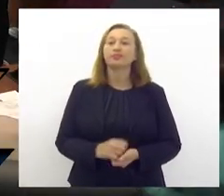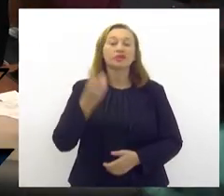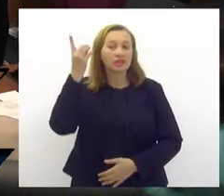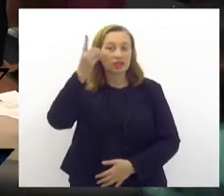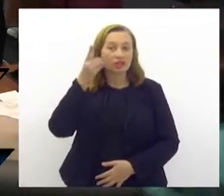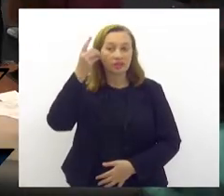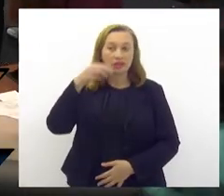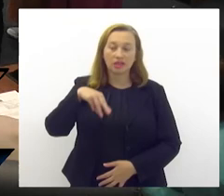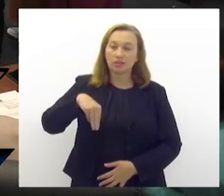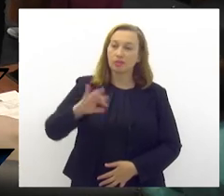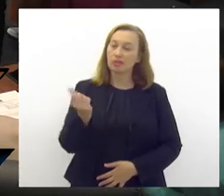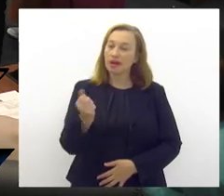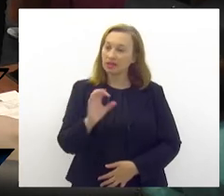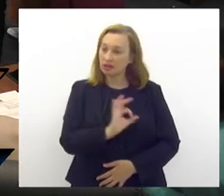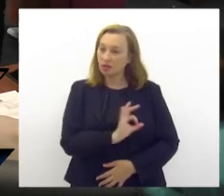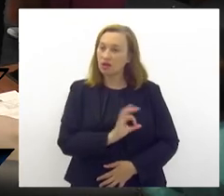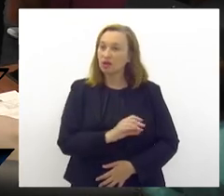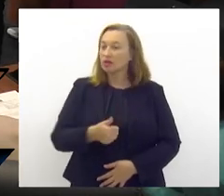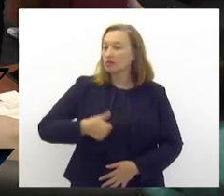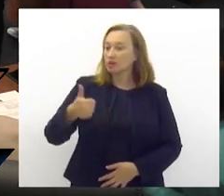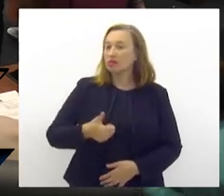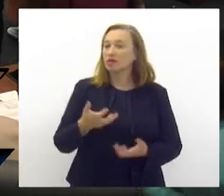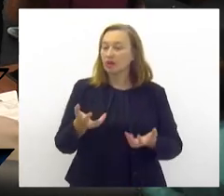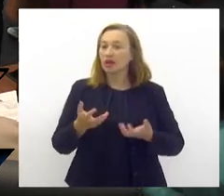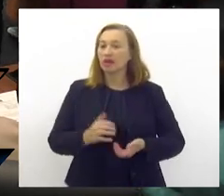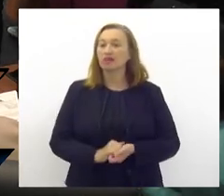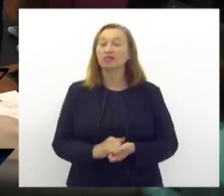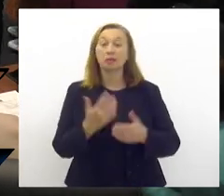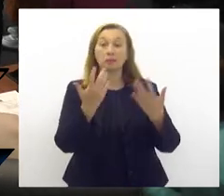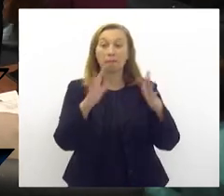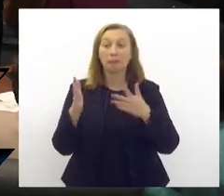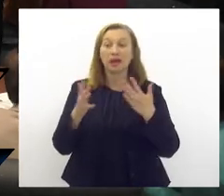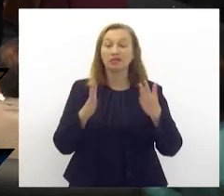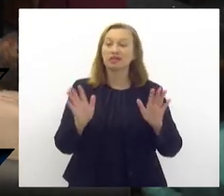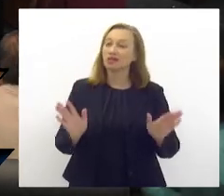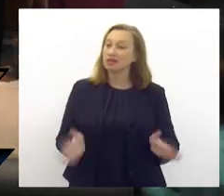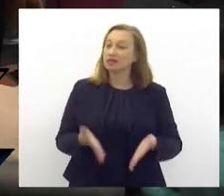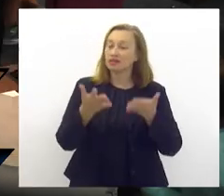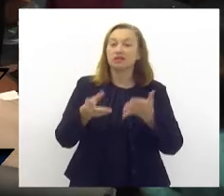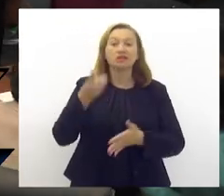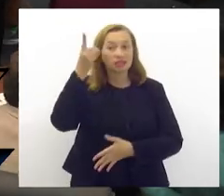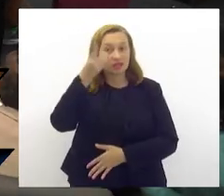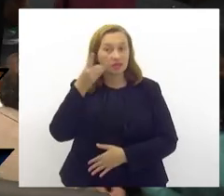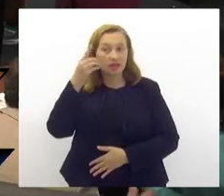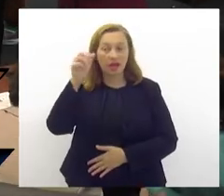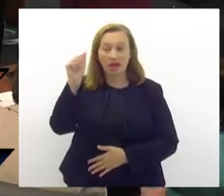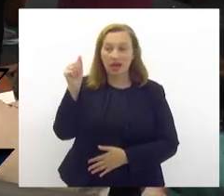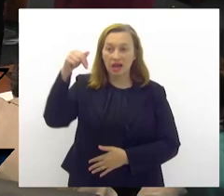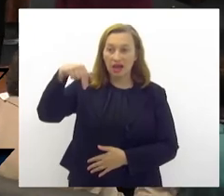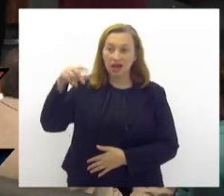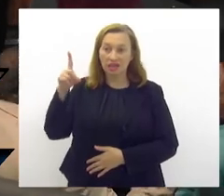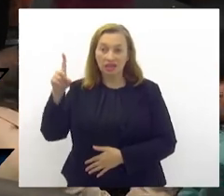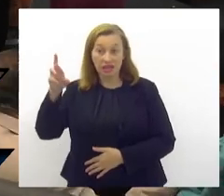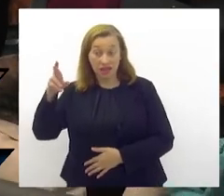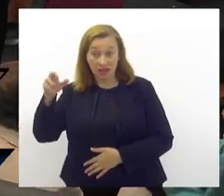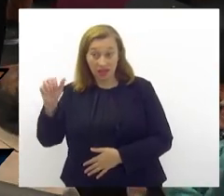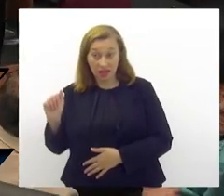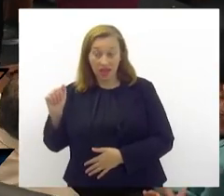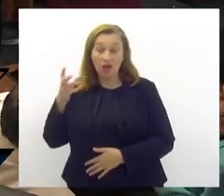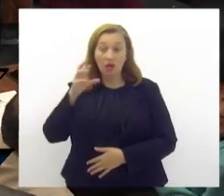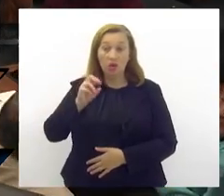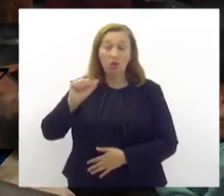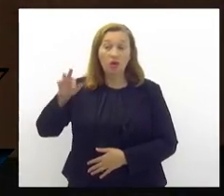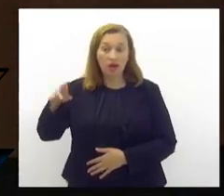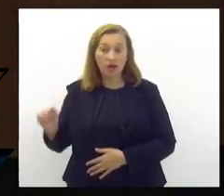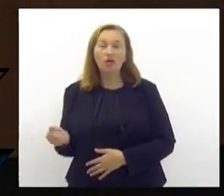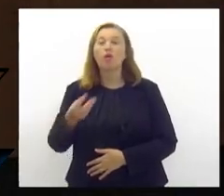Deputada Marta Rocha. Bom, em primeiro lugar, eu quero aplaudir a iniciativa do deputado André Correia. Tive a